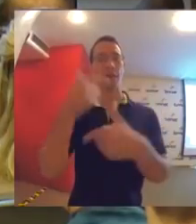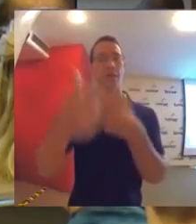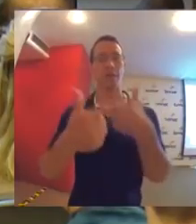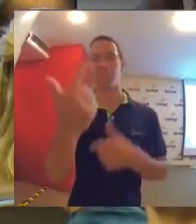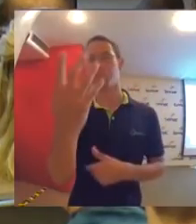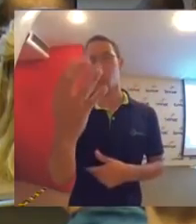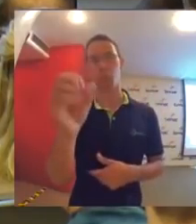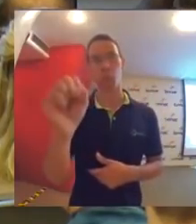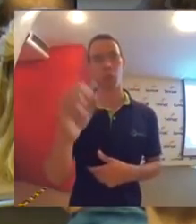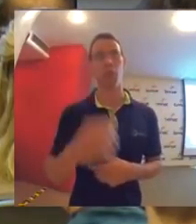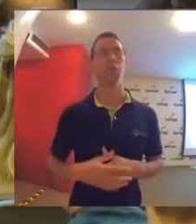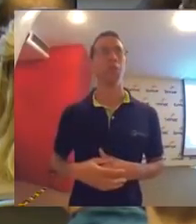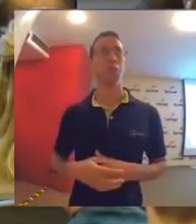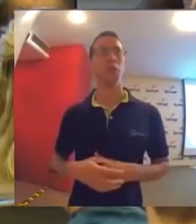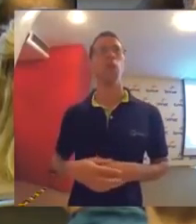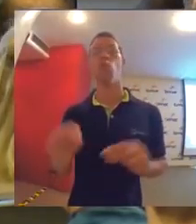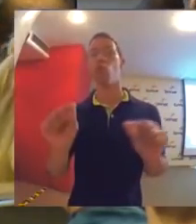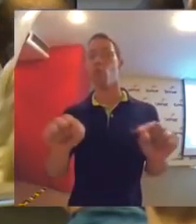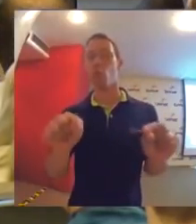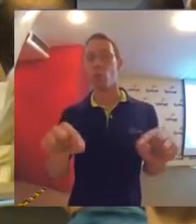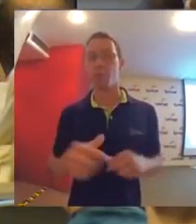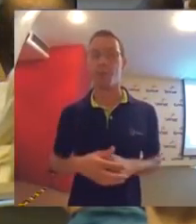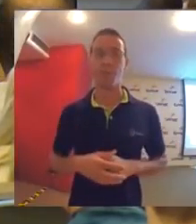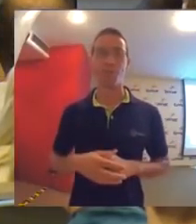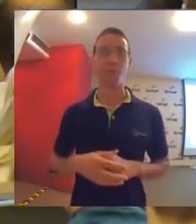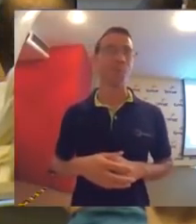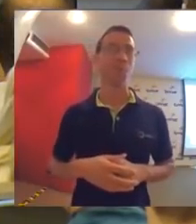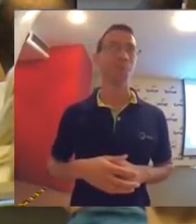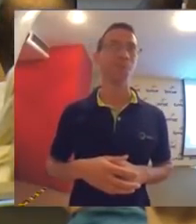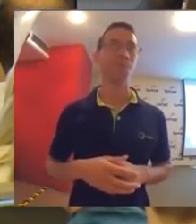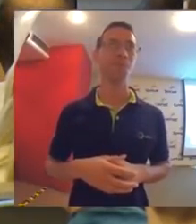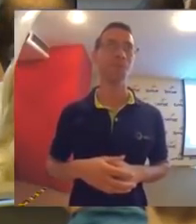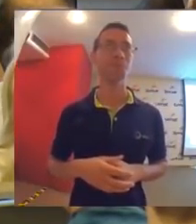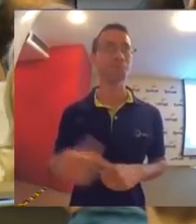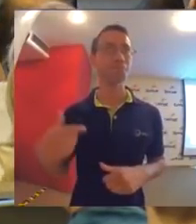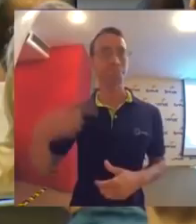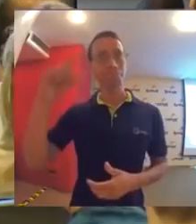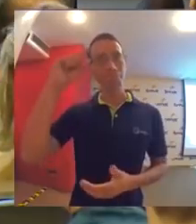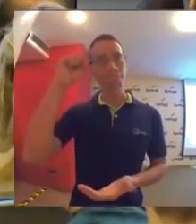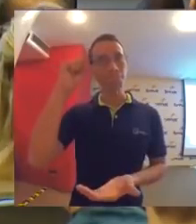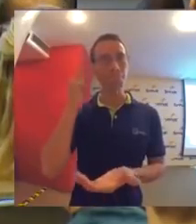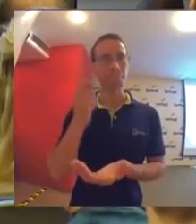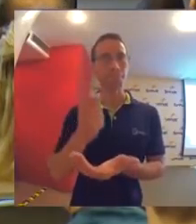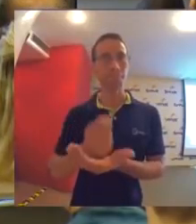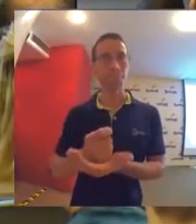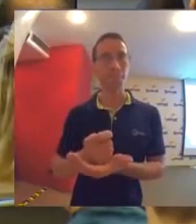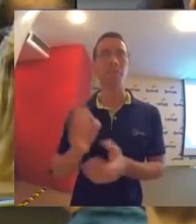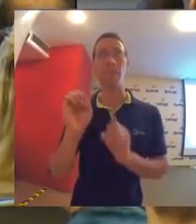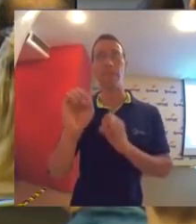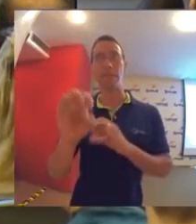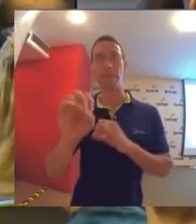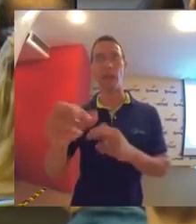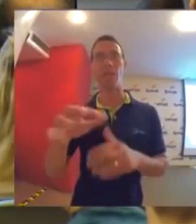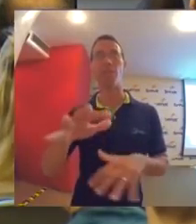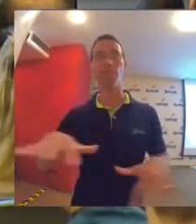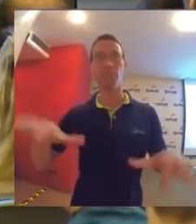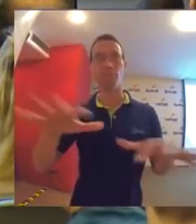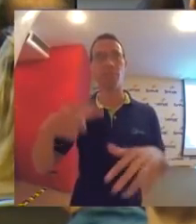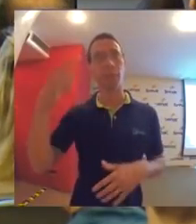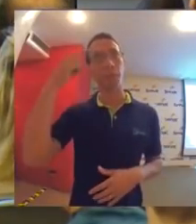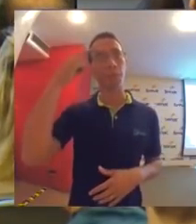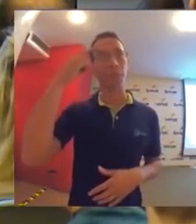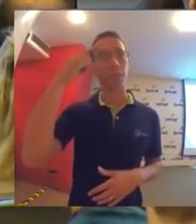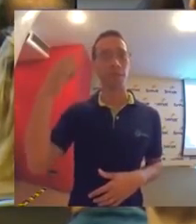48, foi que, quando eu me apercebi que não ensinava toda a gente, eu me apercebi que eu